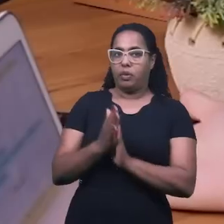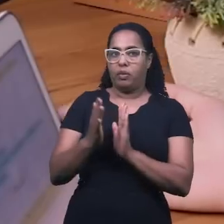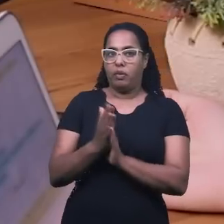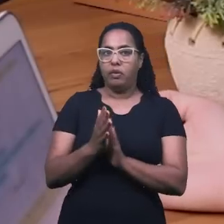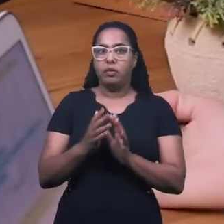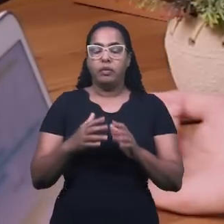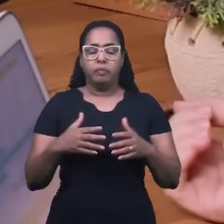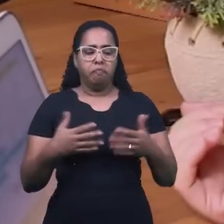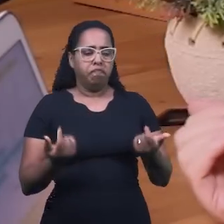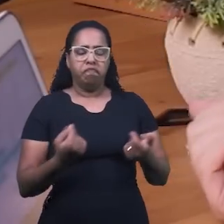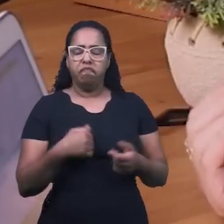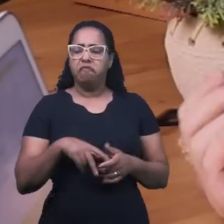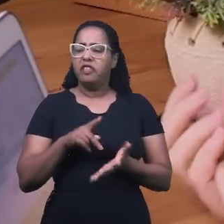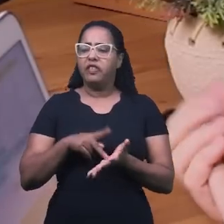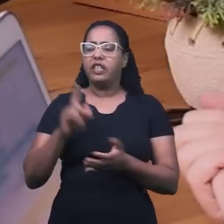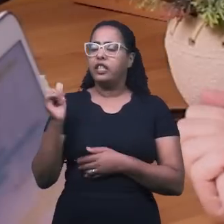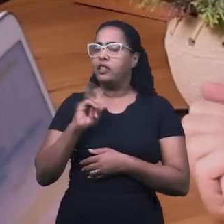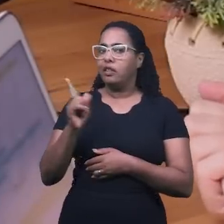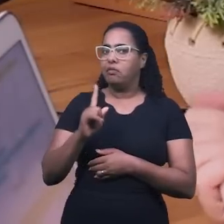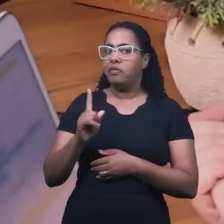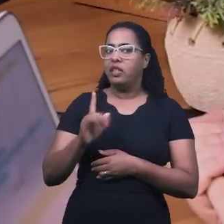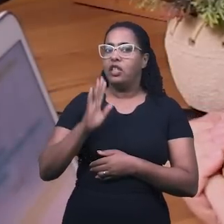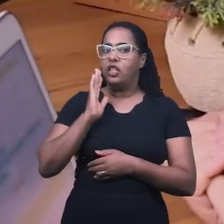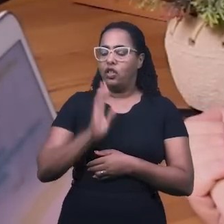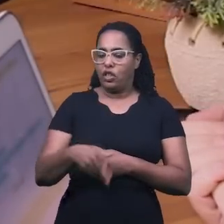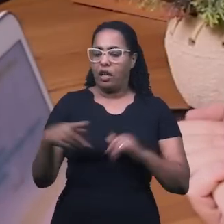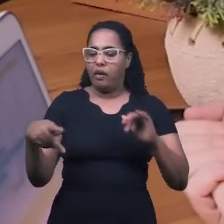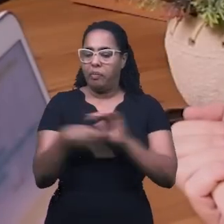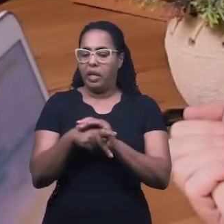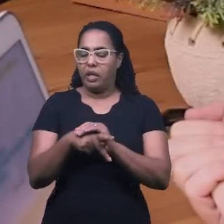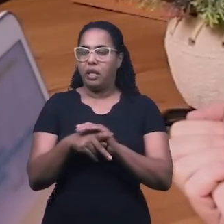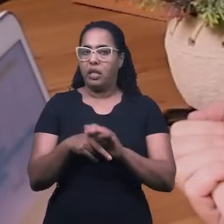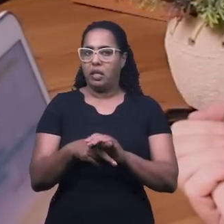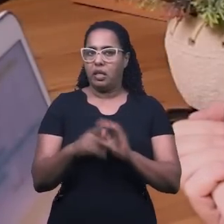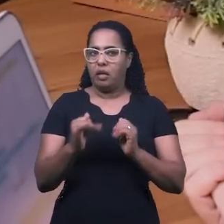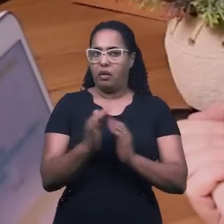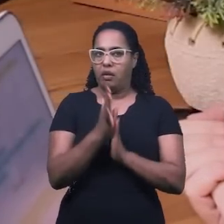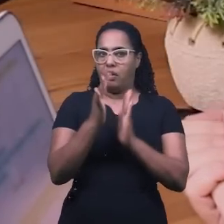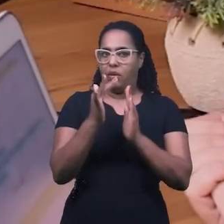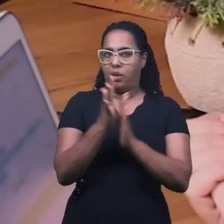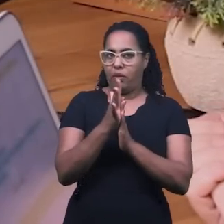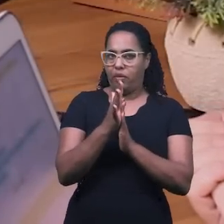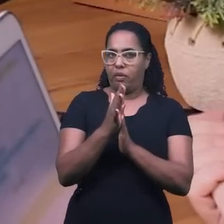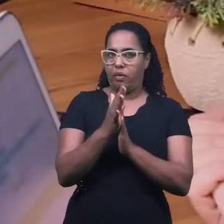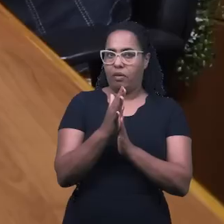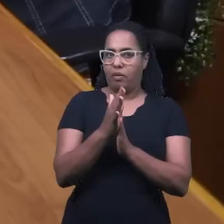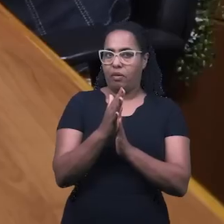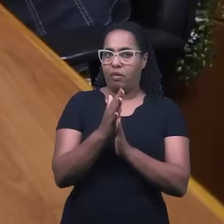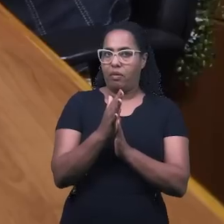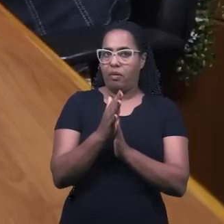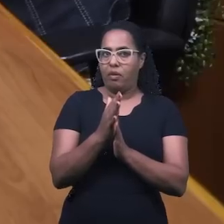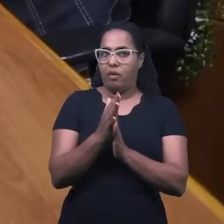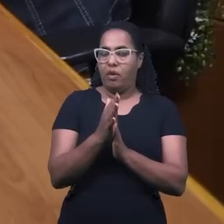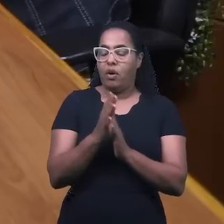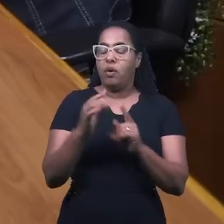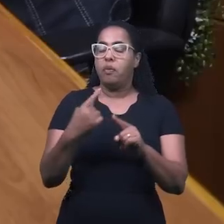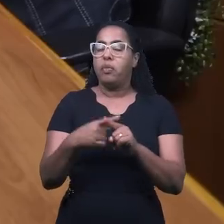louvor? Na verdade, não. Na verdade, eu já fazia parte do louvor.